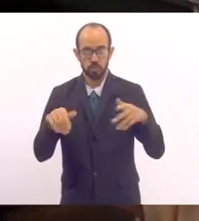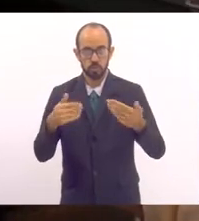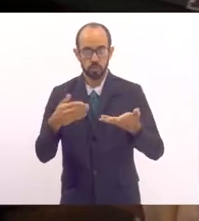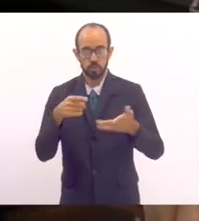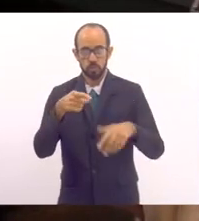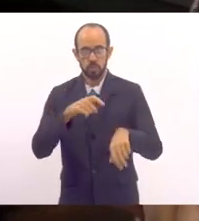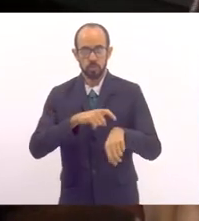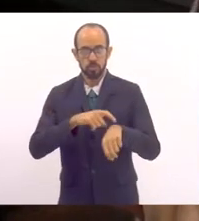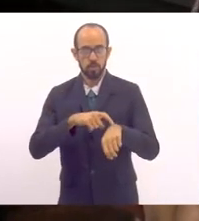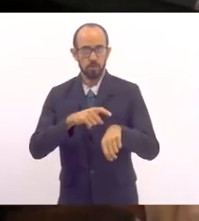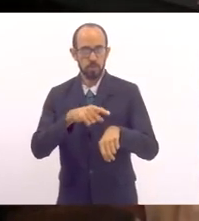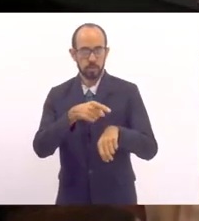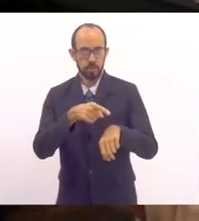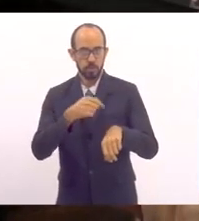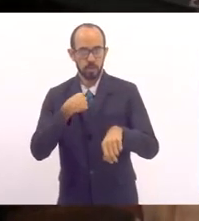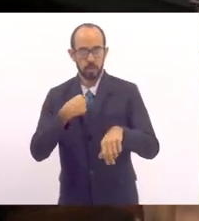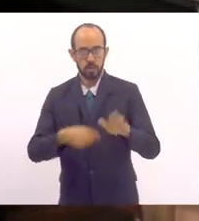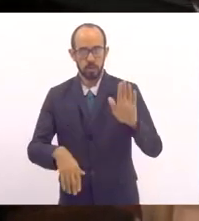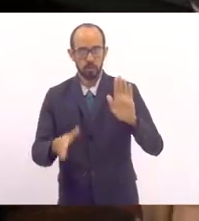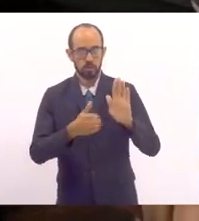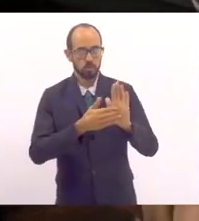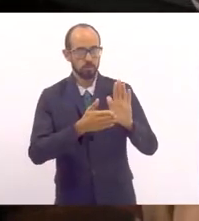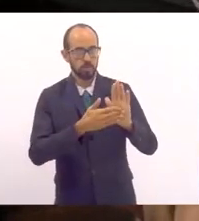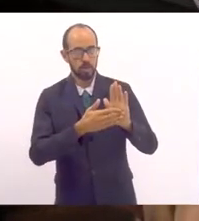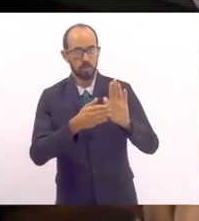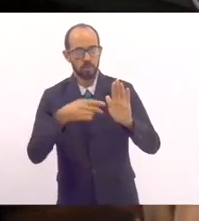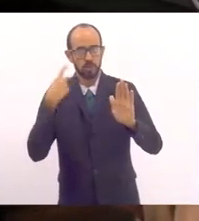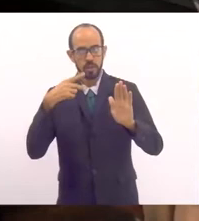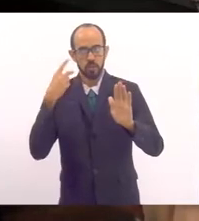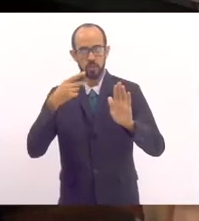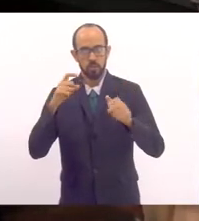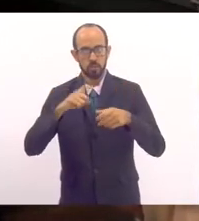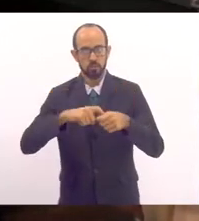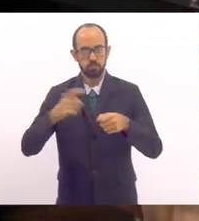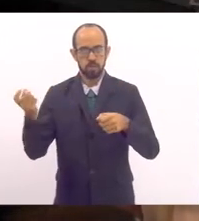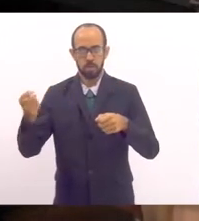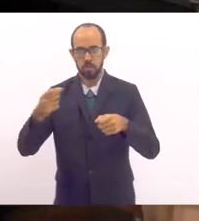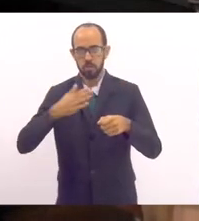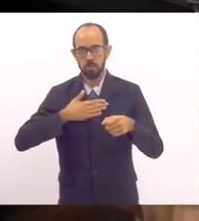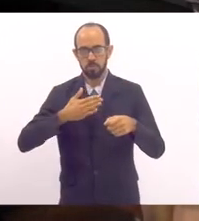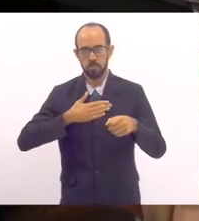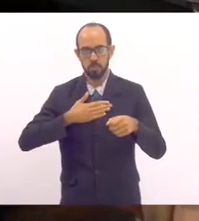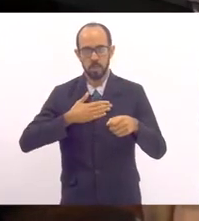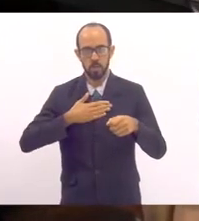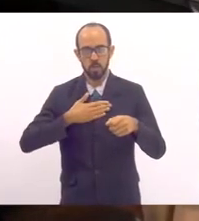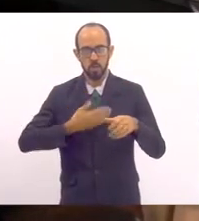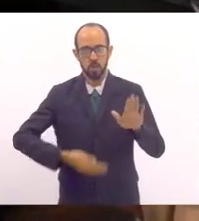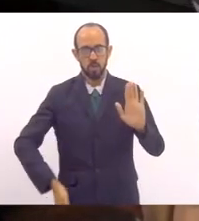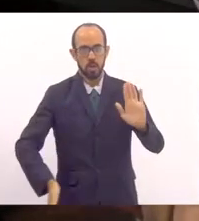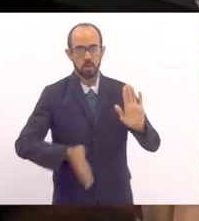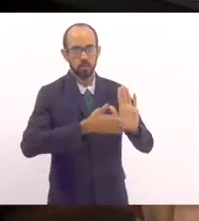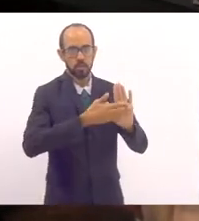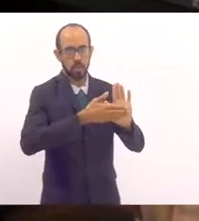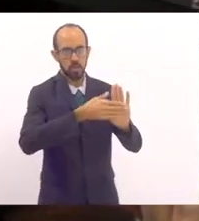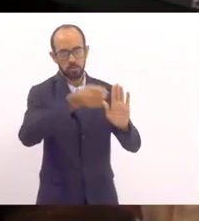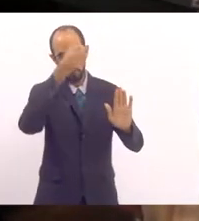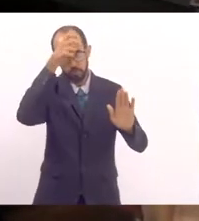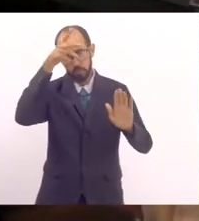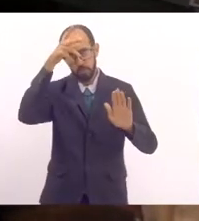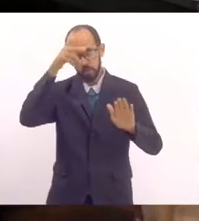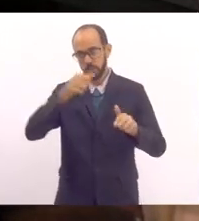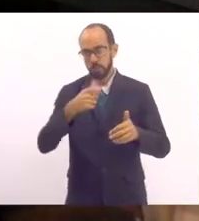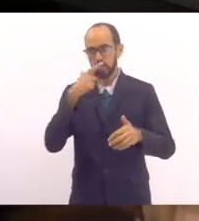naquele momento, eu, como candidato a vereador, eu rompi com o meu candidato a prefeito para